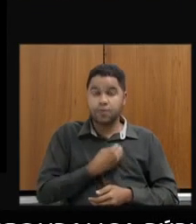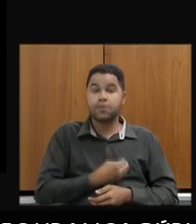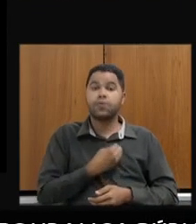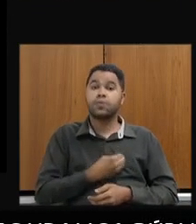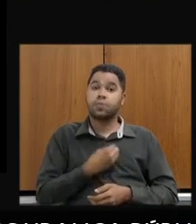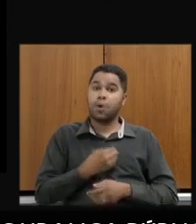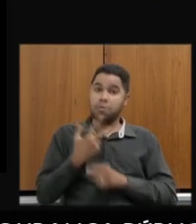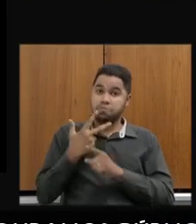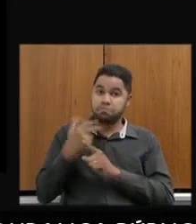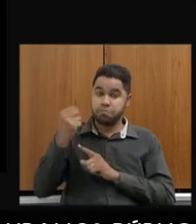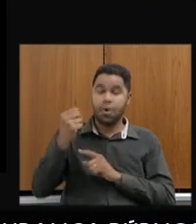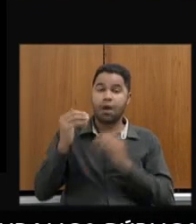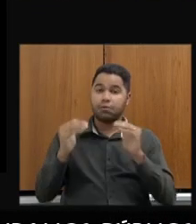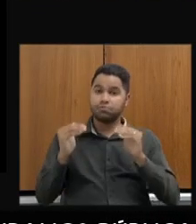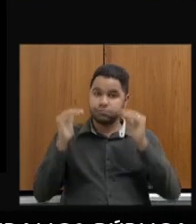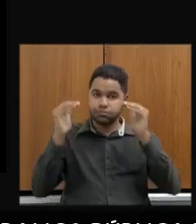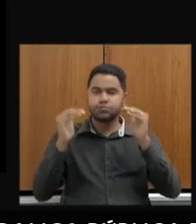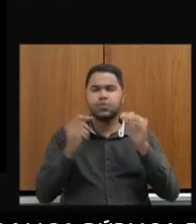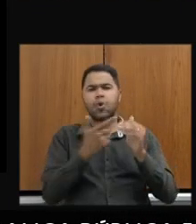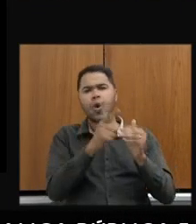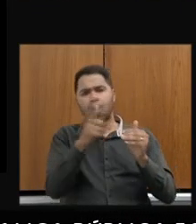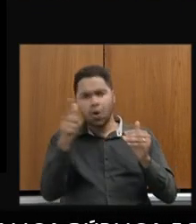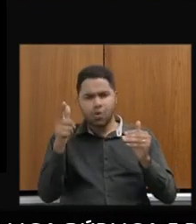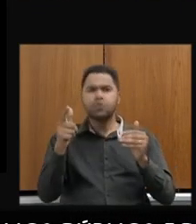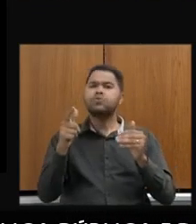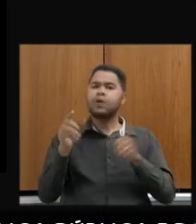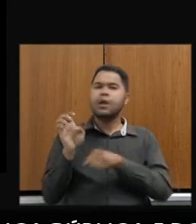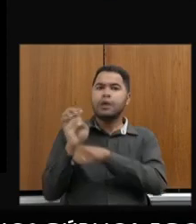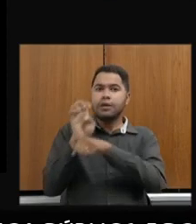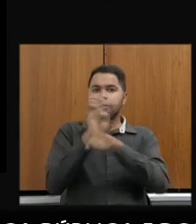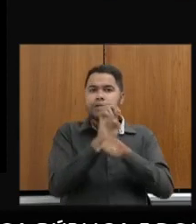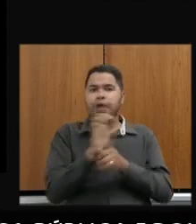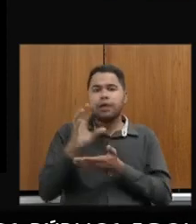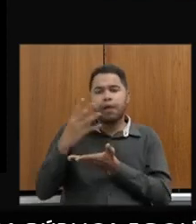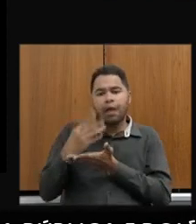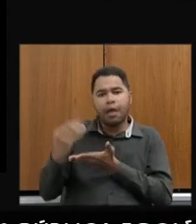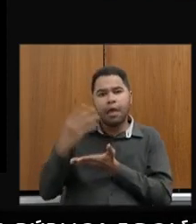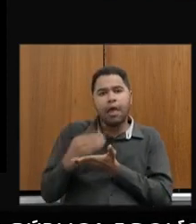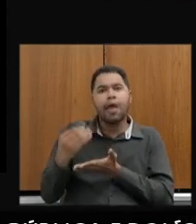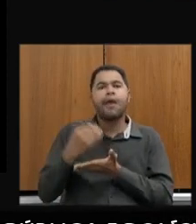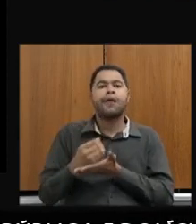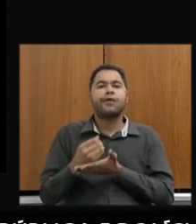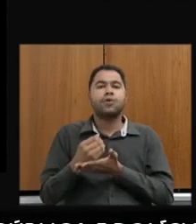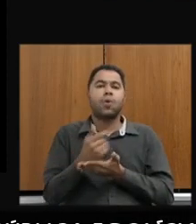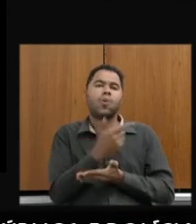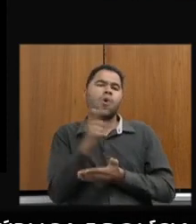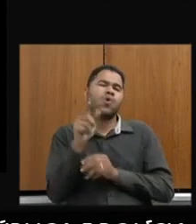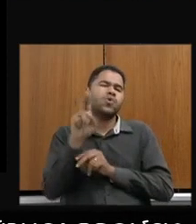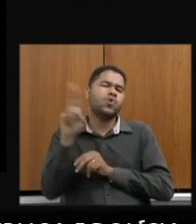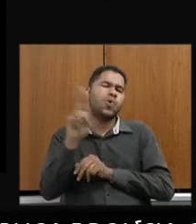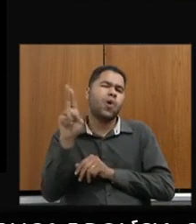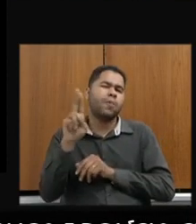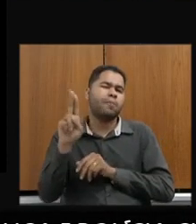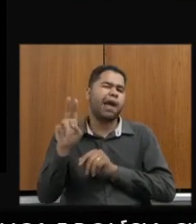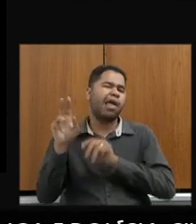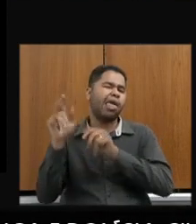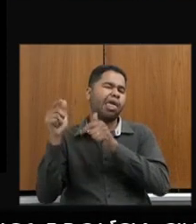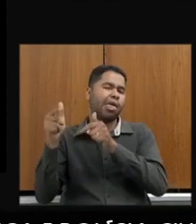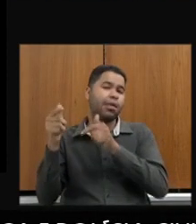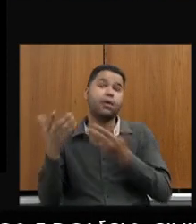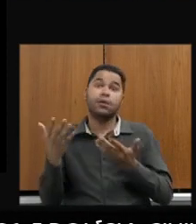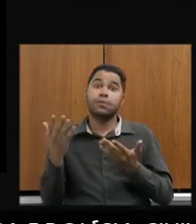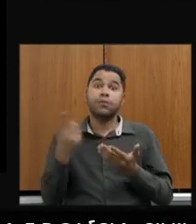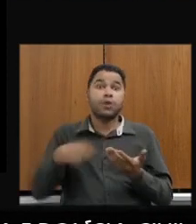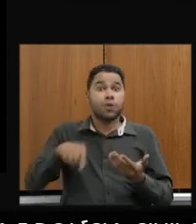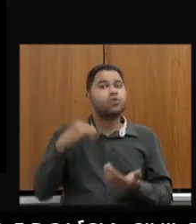ele é um ele é um sucesso em nível Nacional outros estados da Federação estão copiando o nosso programa fica vivo com outras denominações isso para